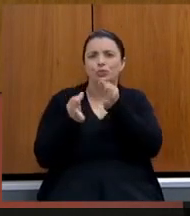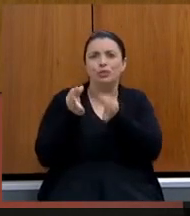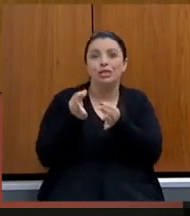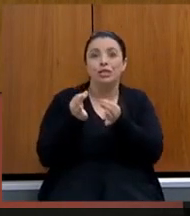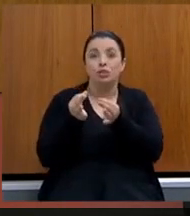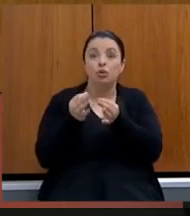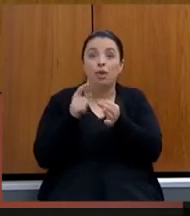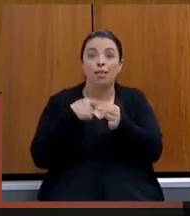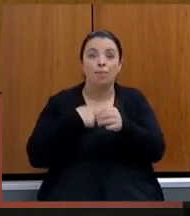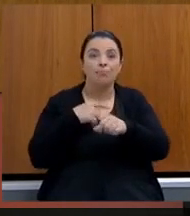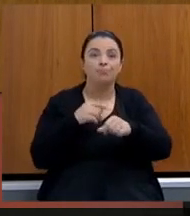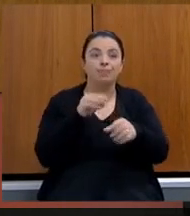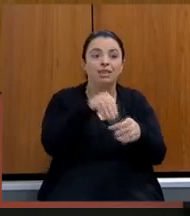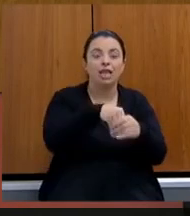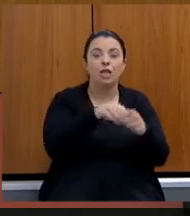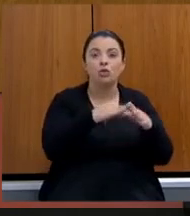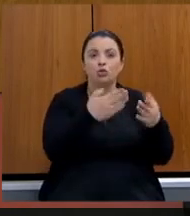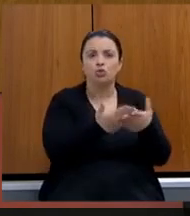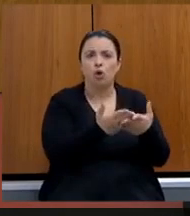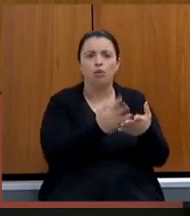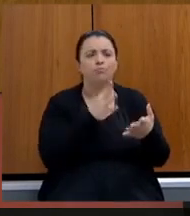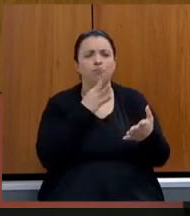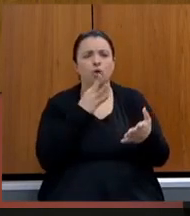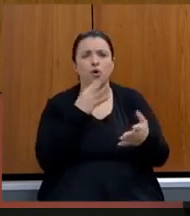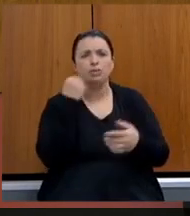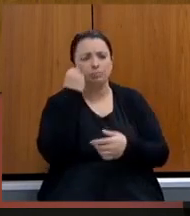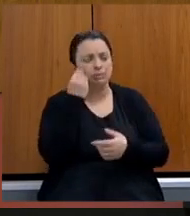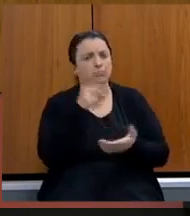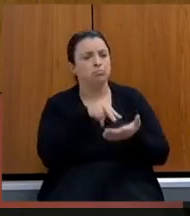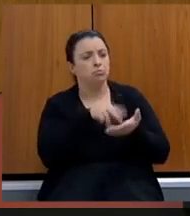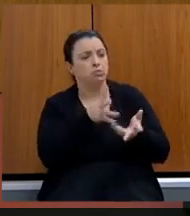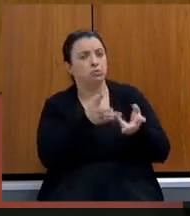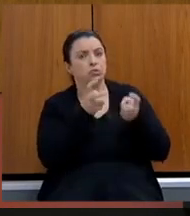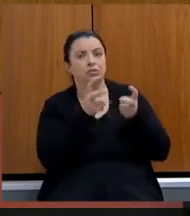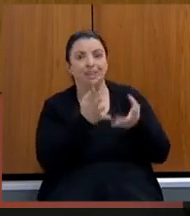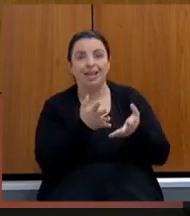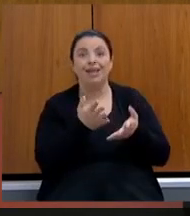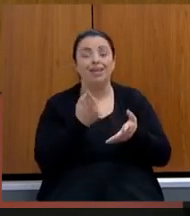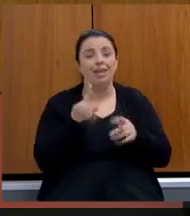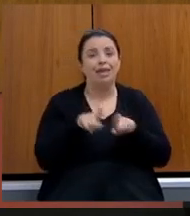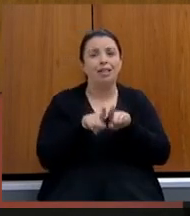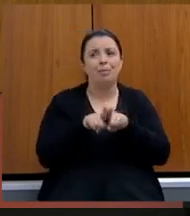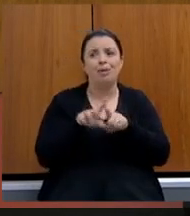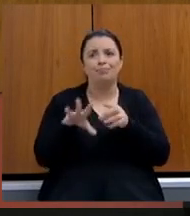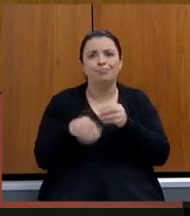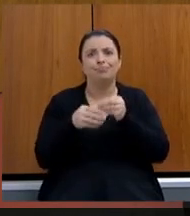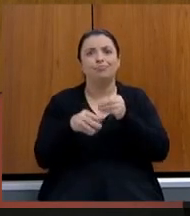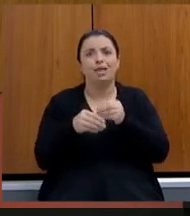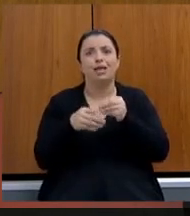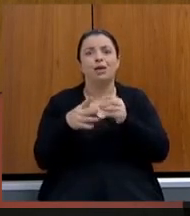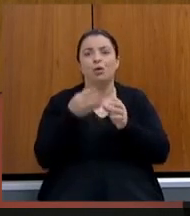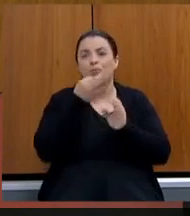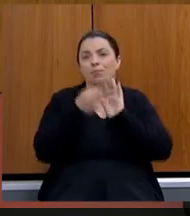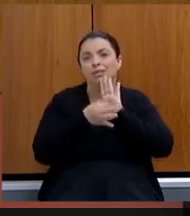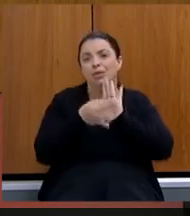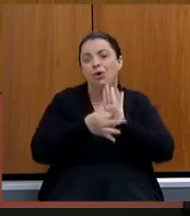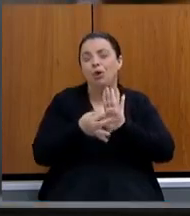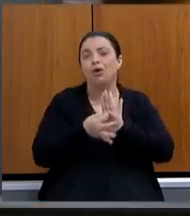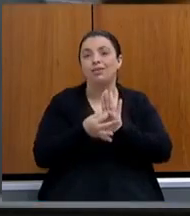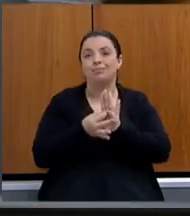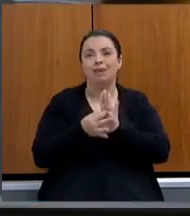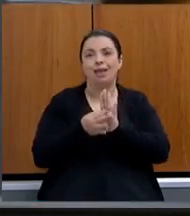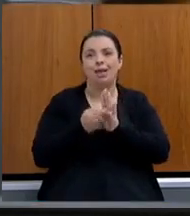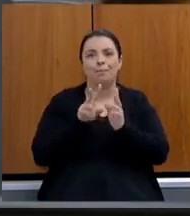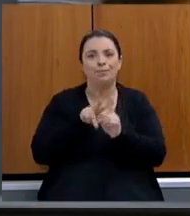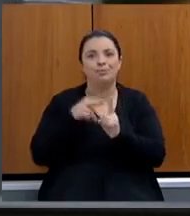de escola conhece muito né Laura e consegue trazer as contribuições do lado jurídico também mas com a realidade que a gente